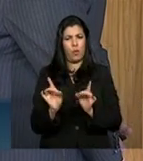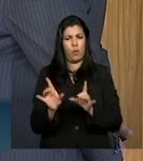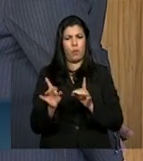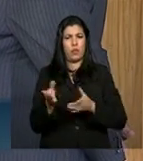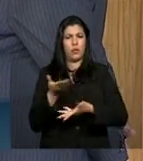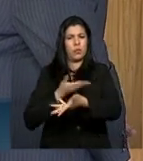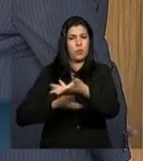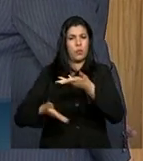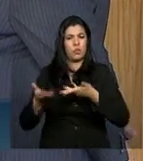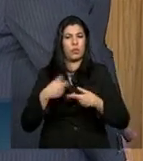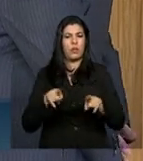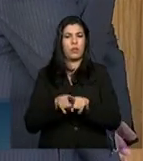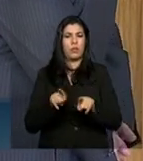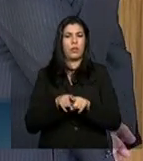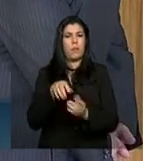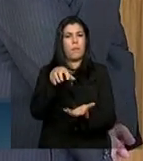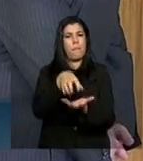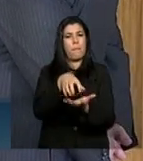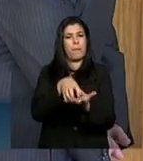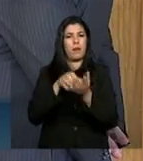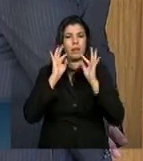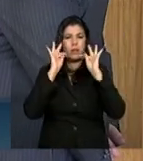e o parque tecnológico.